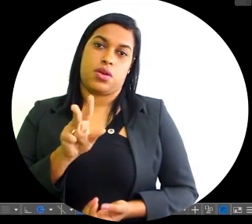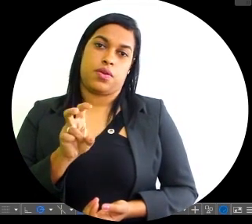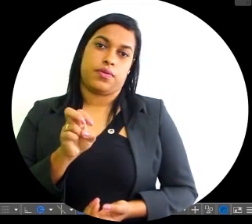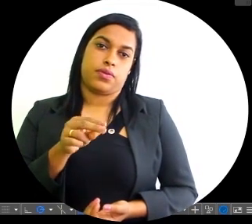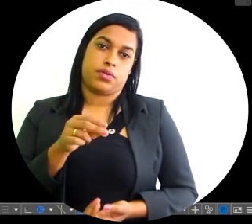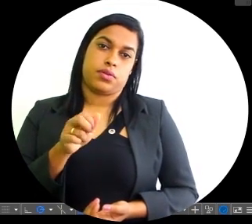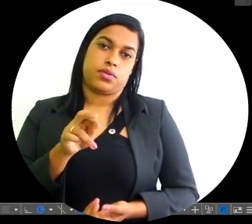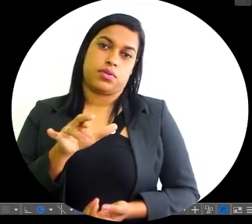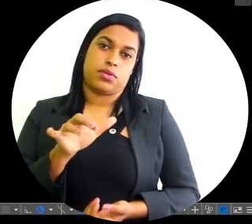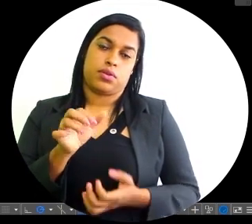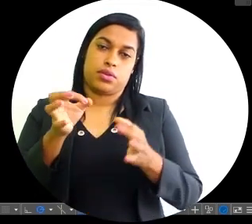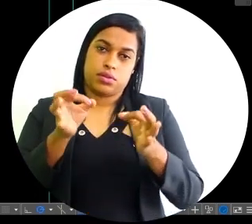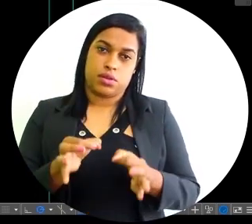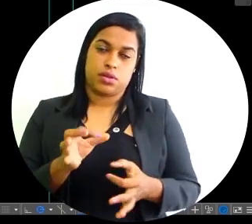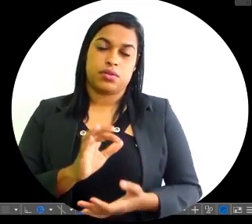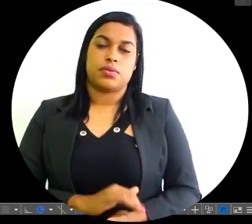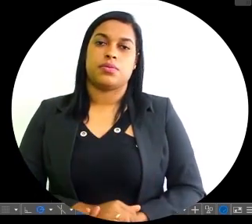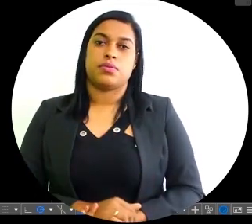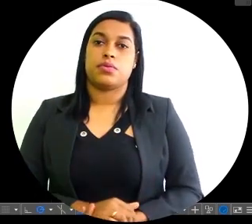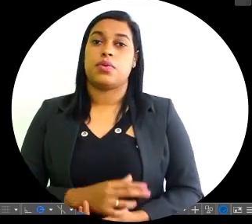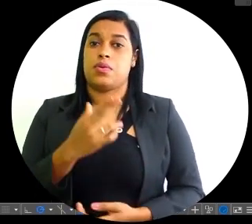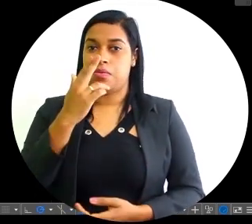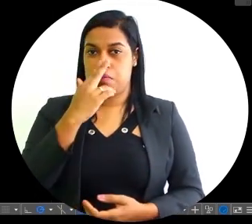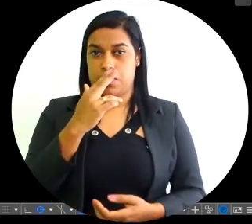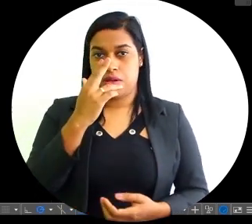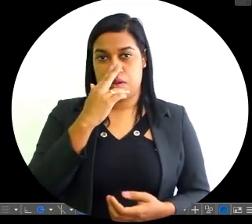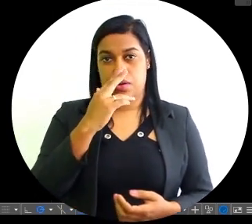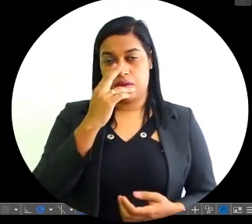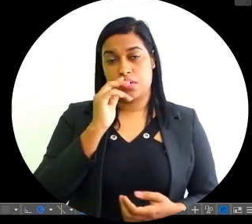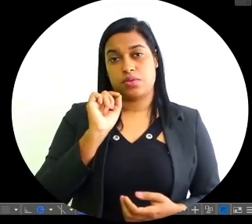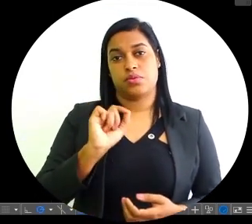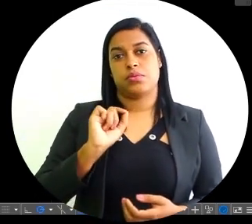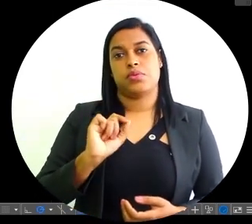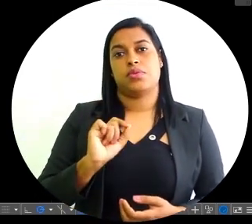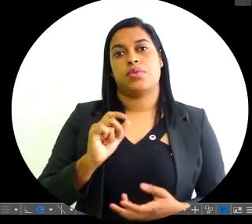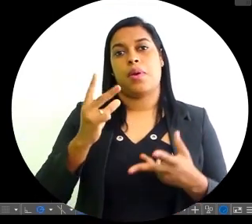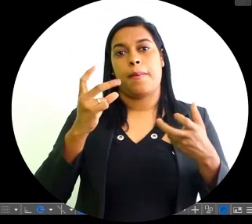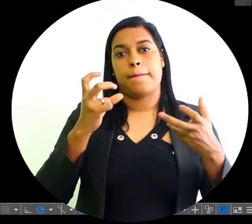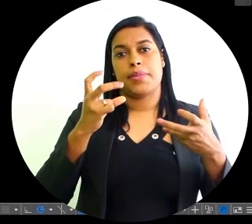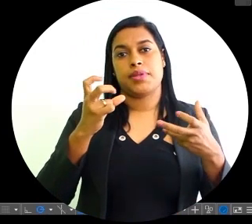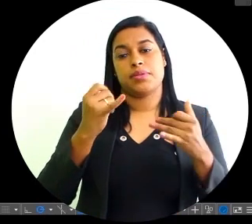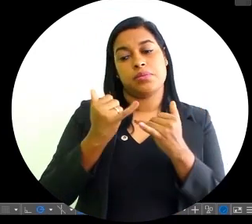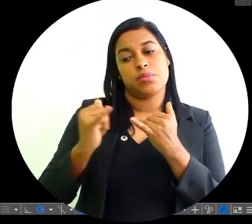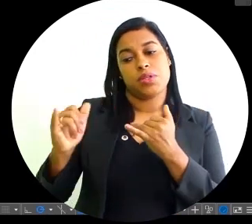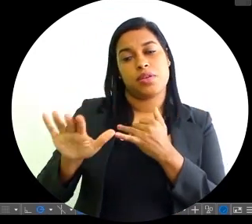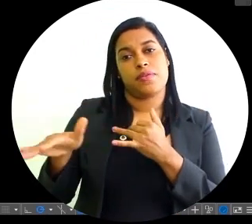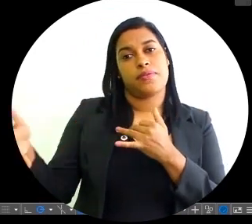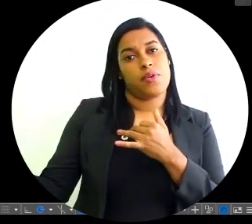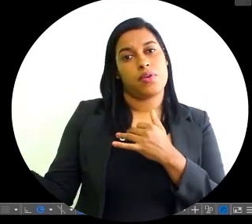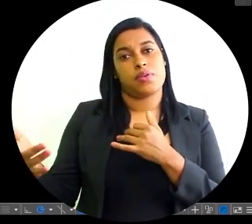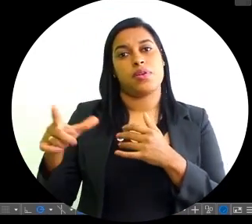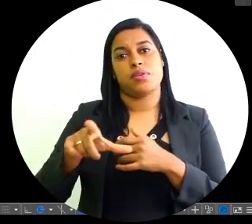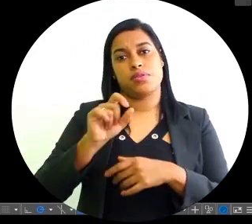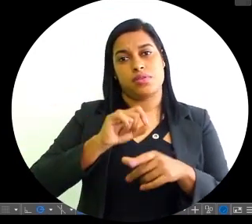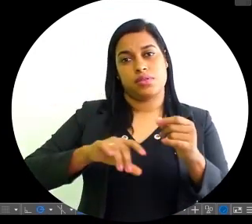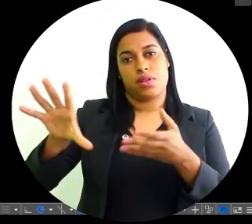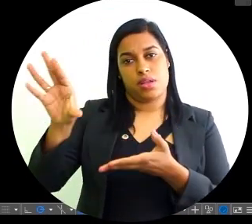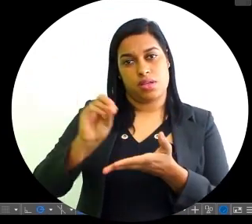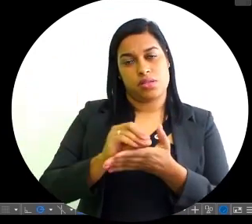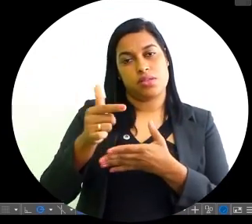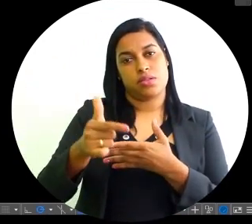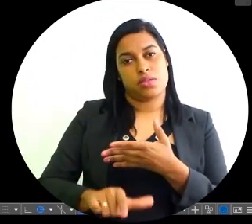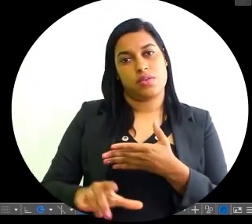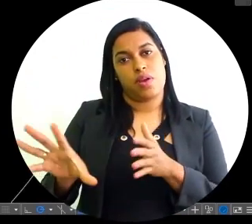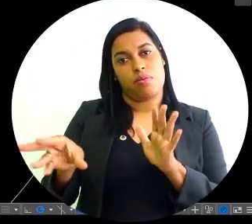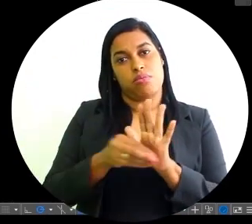do layer correto. E agora eu vou fazer o mesmo procedimento. Olha, nesse caso aqui eu percebi que uma linha ficou fora. Então eu venho aqui, seleciono e coloco